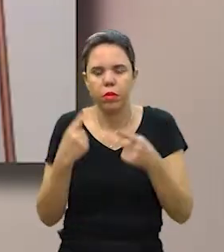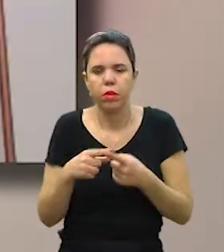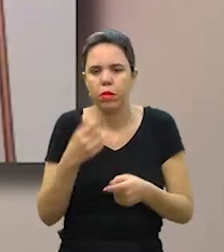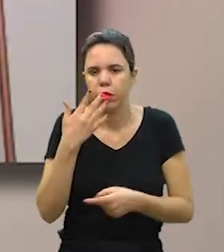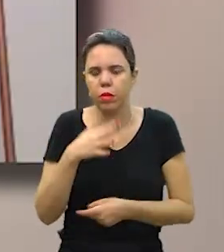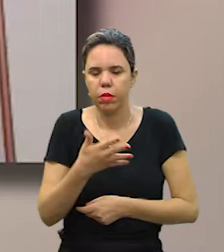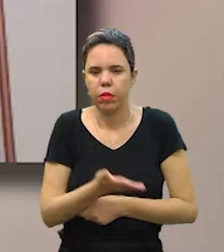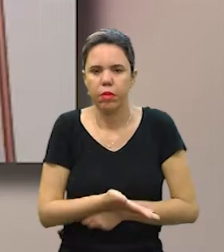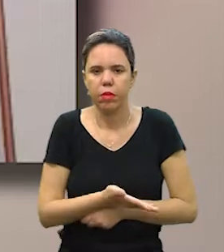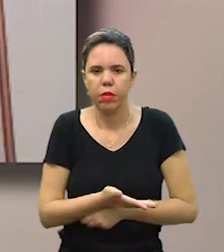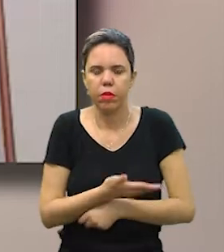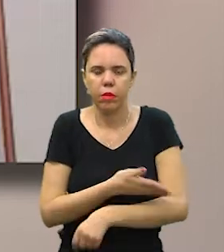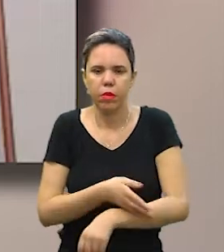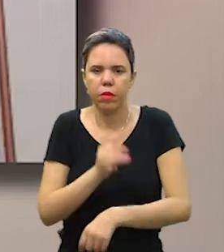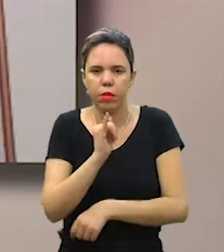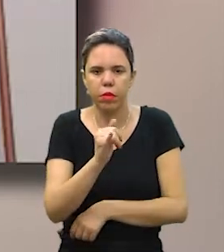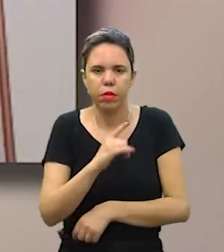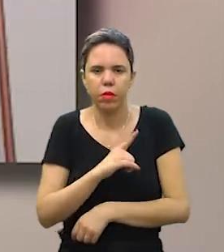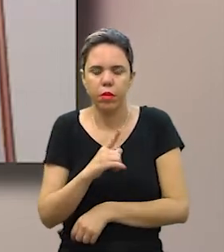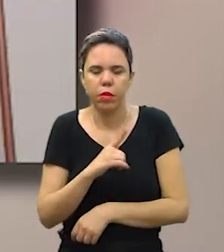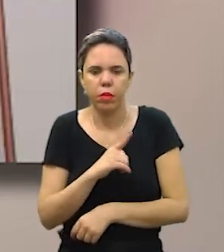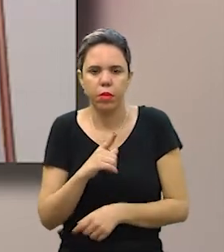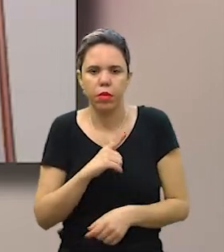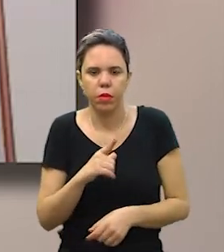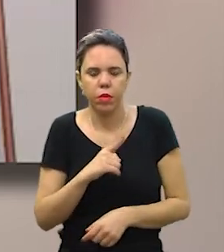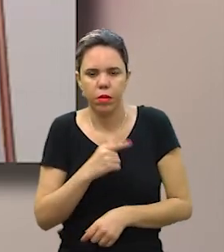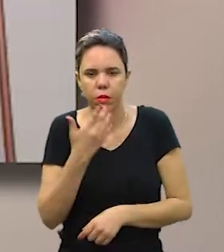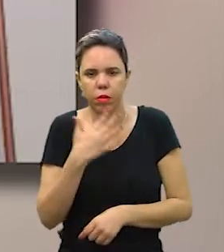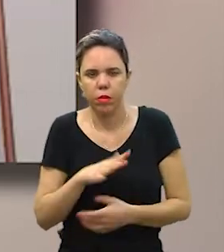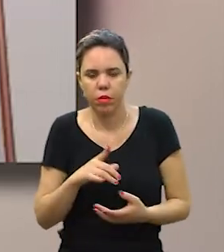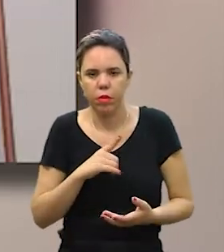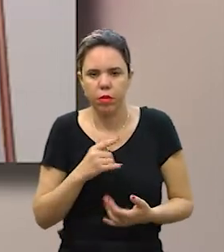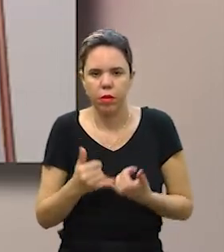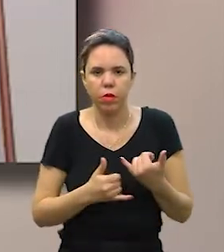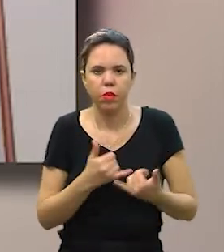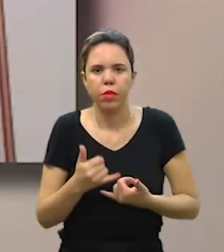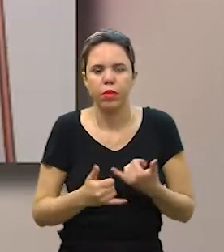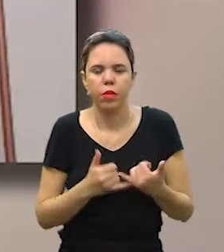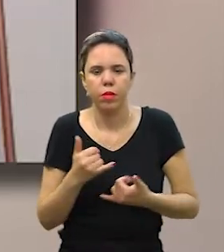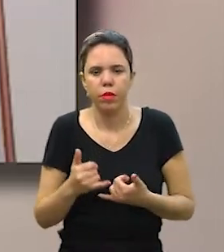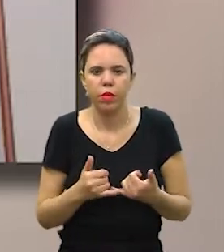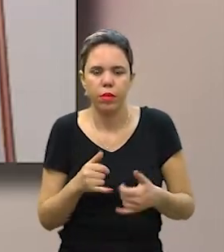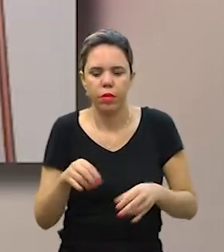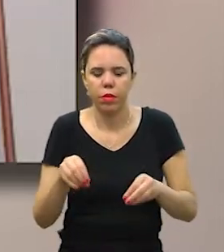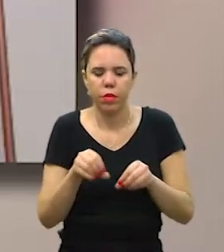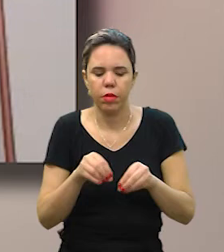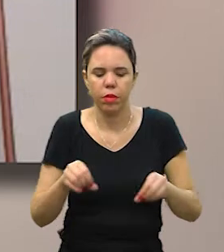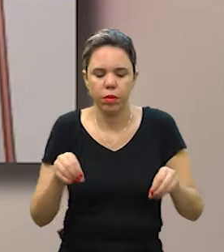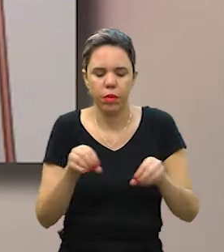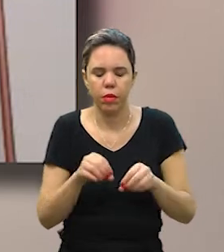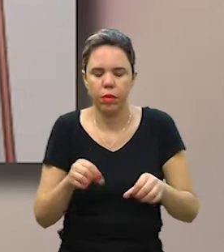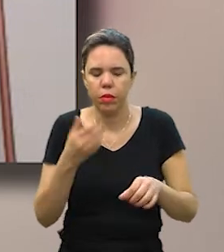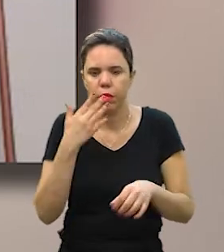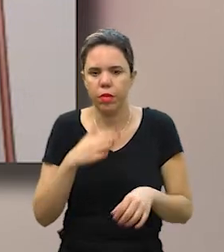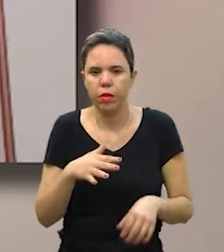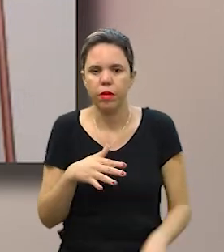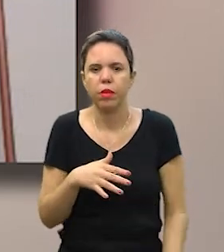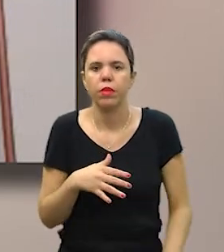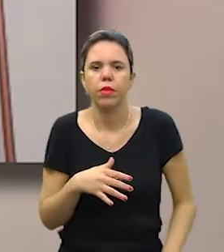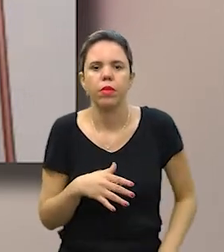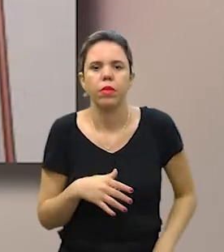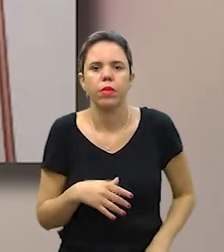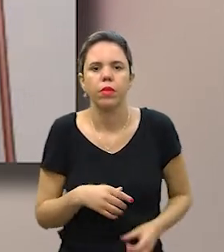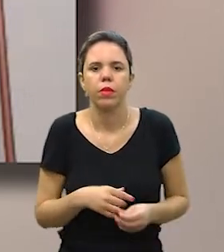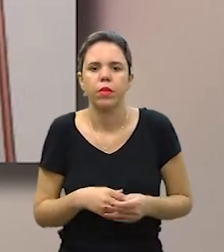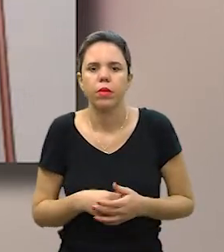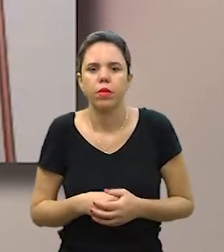é criança, né? E eu costumo dizer que criança ela tem que ser criança, então ela tem que brincar, ela tem que pisar na terra. As crianças